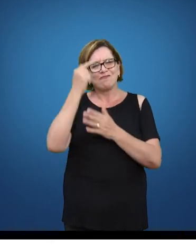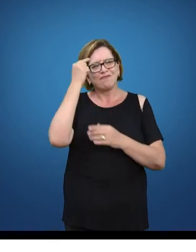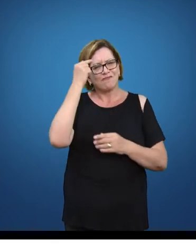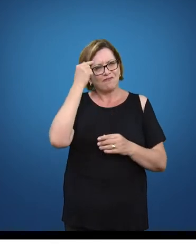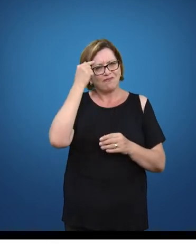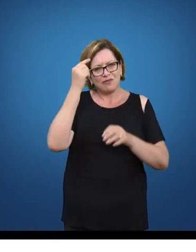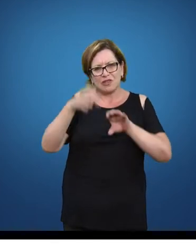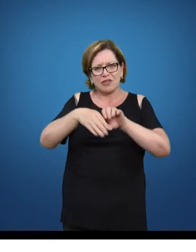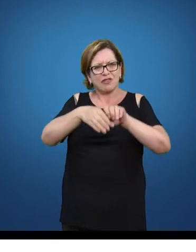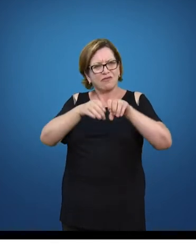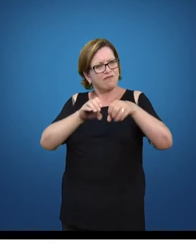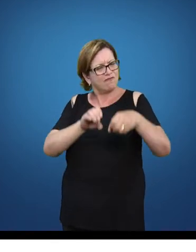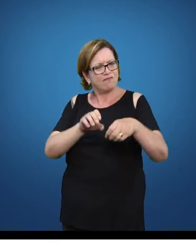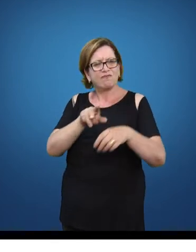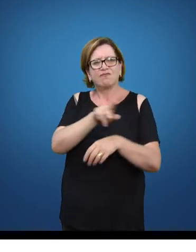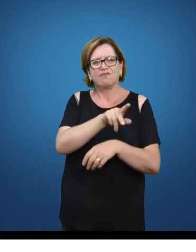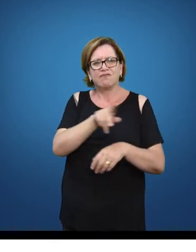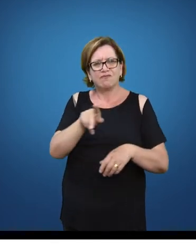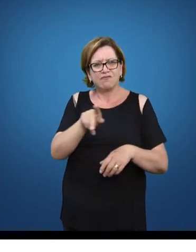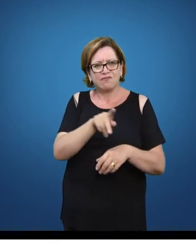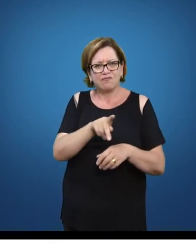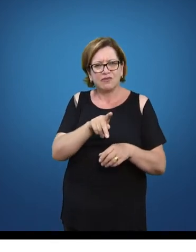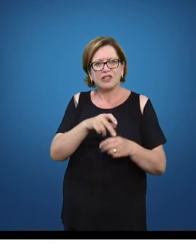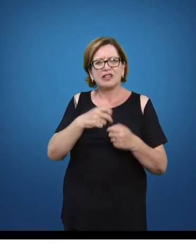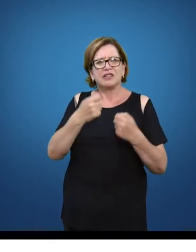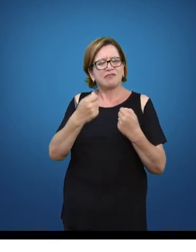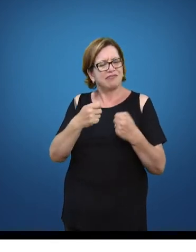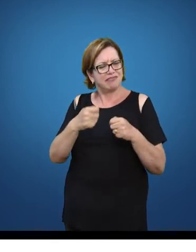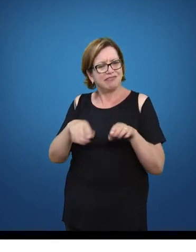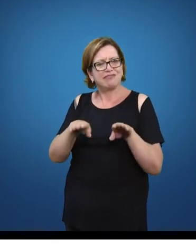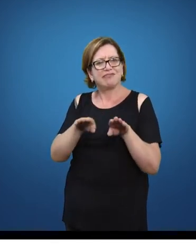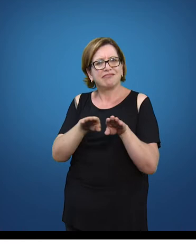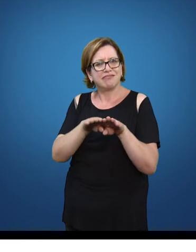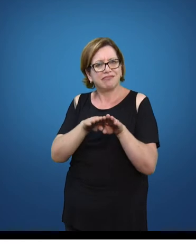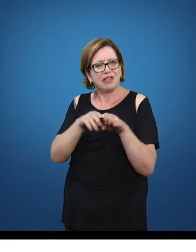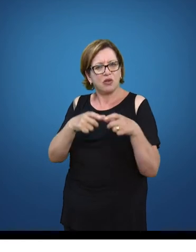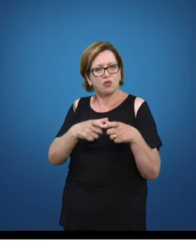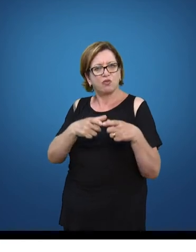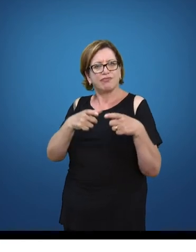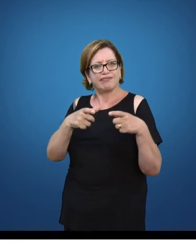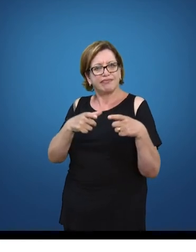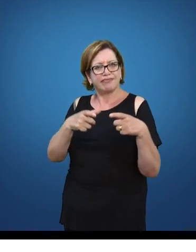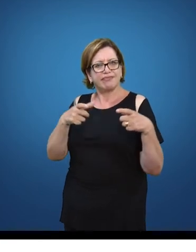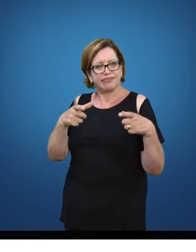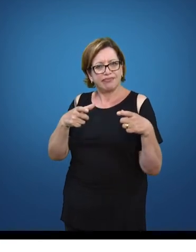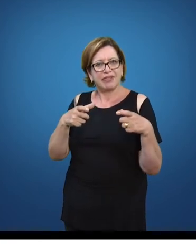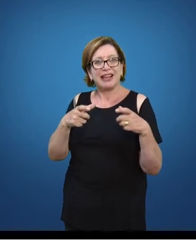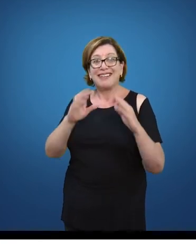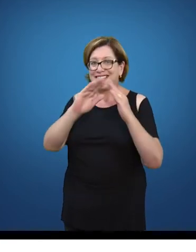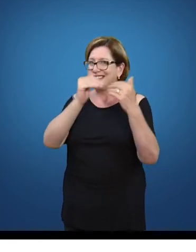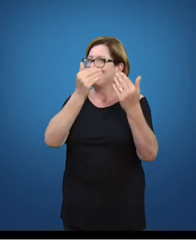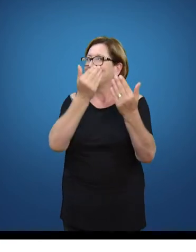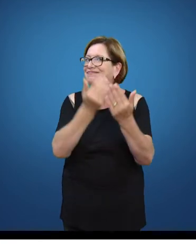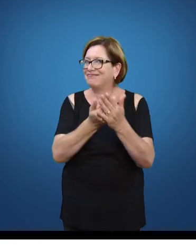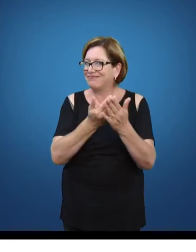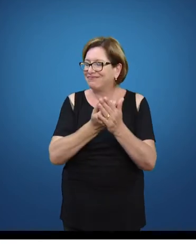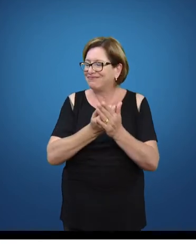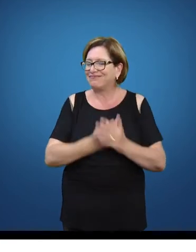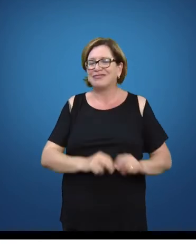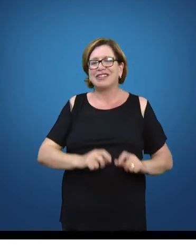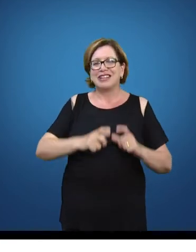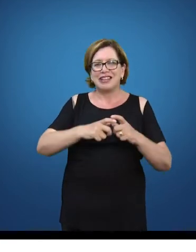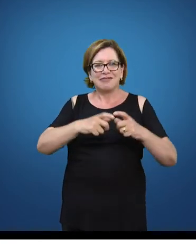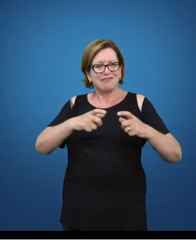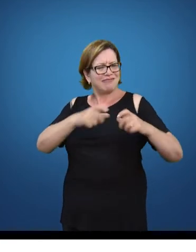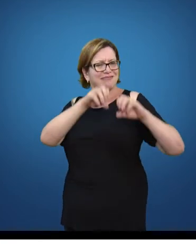formação do professor ela demanda também ampliar as escolas ampliar a